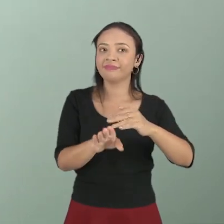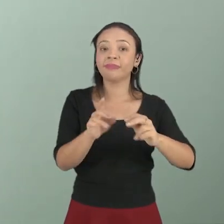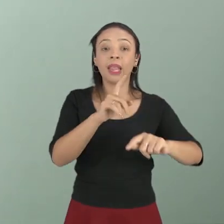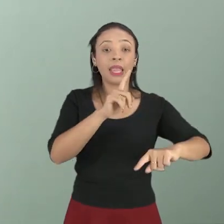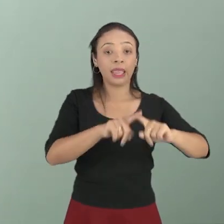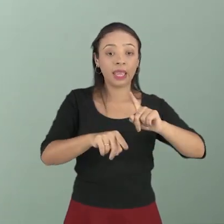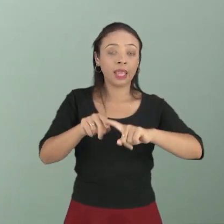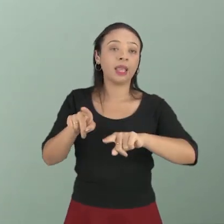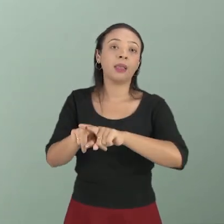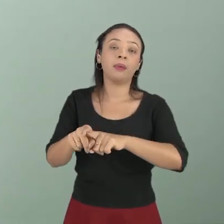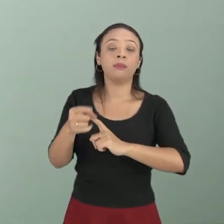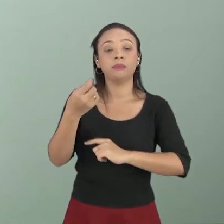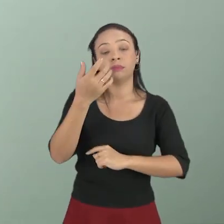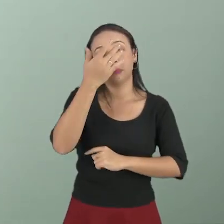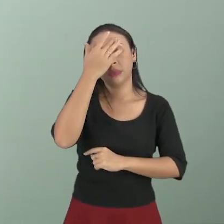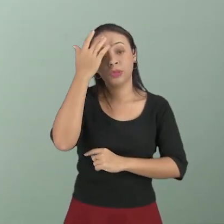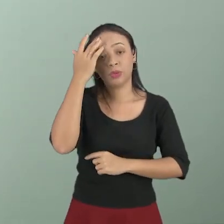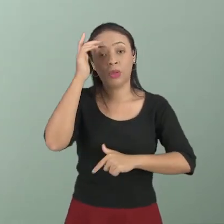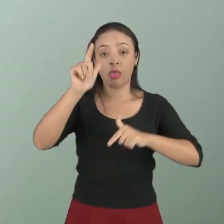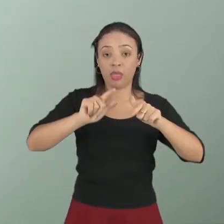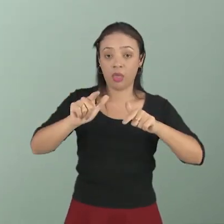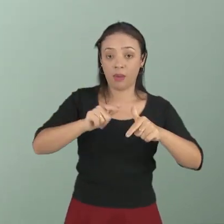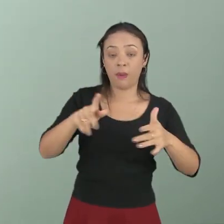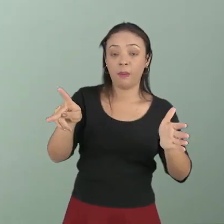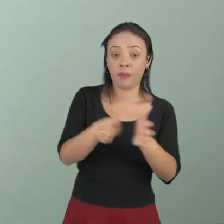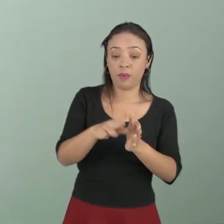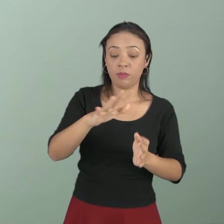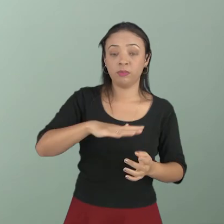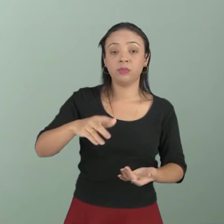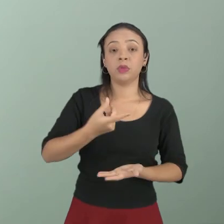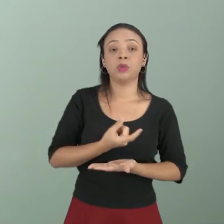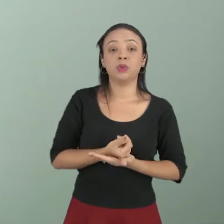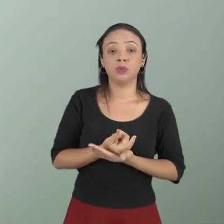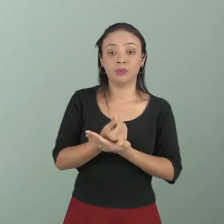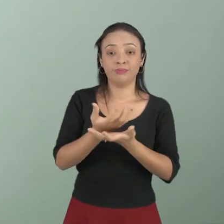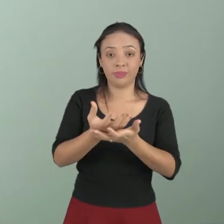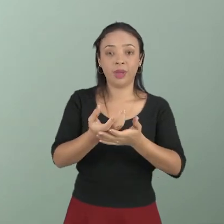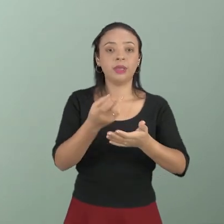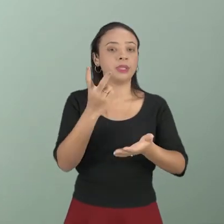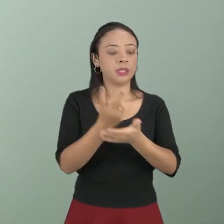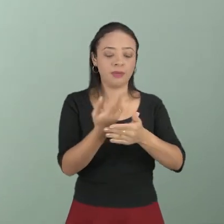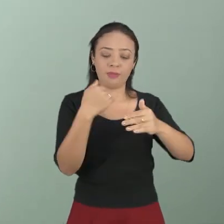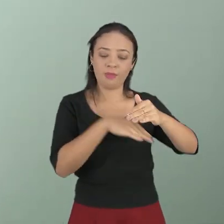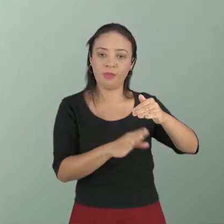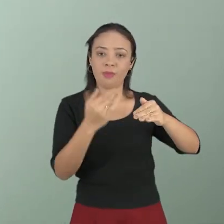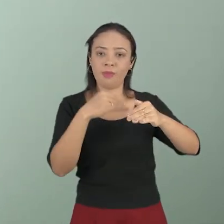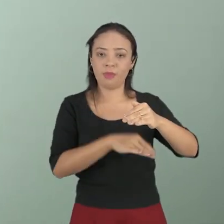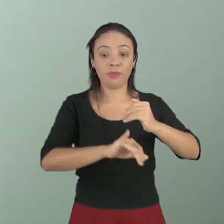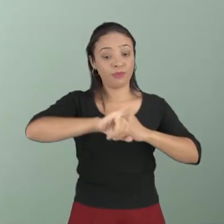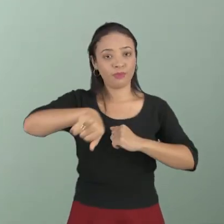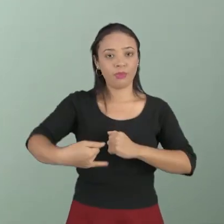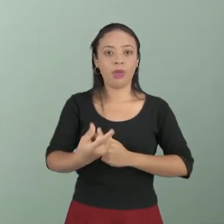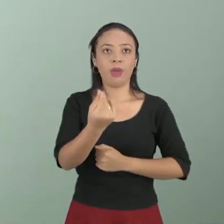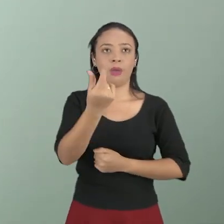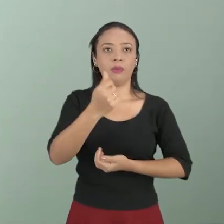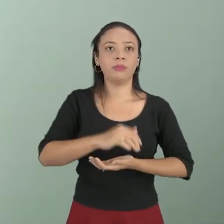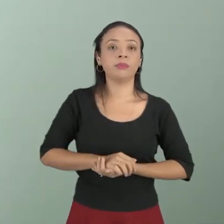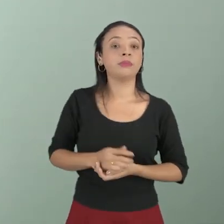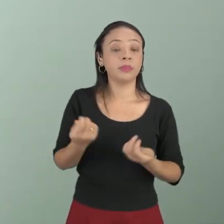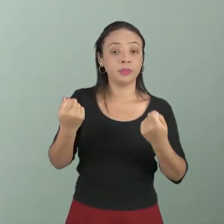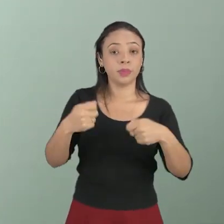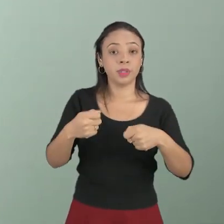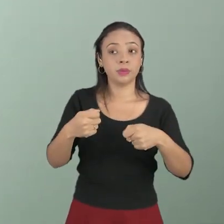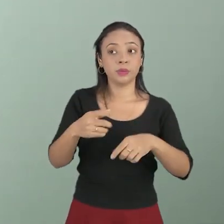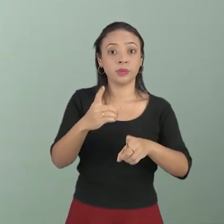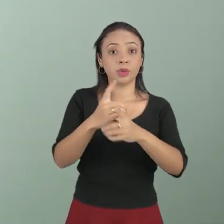ou seja, quem trabalha no sistema capitalista, a ideia é acumular bens, é obter lucro. Você pode